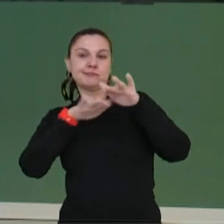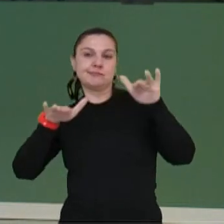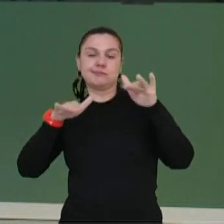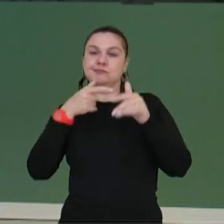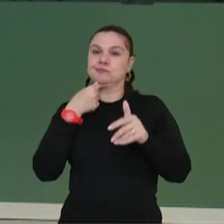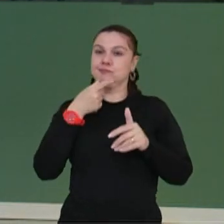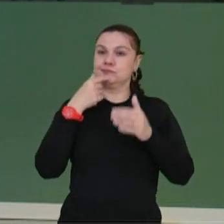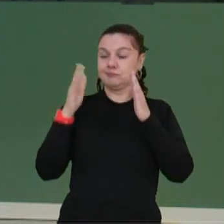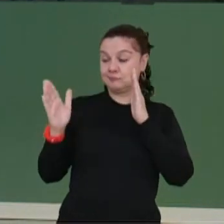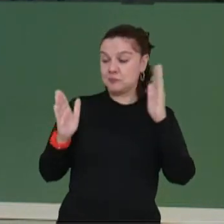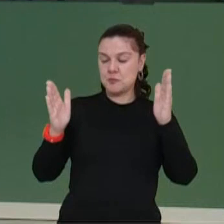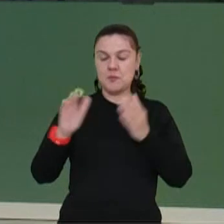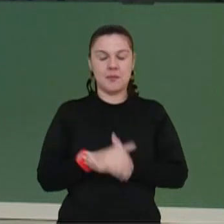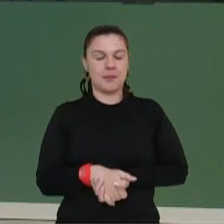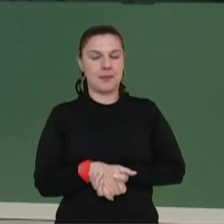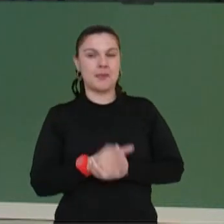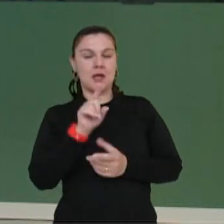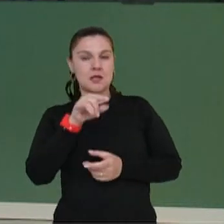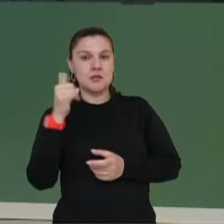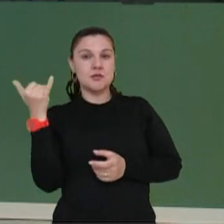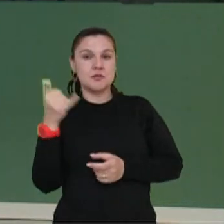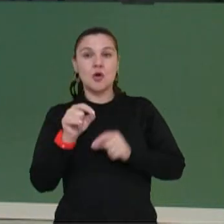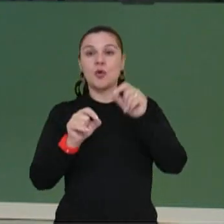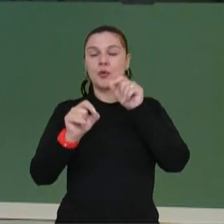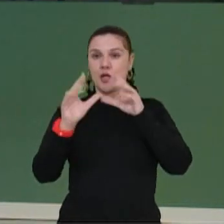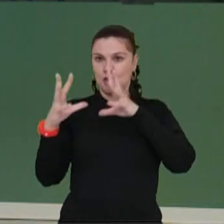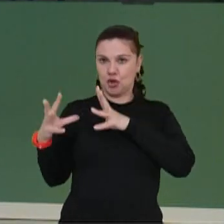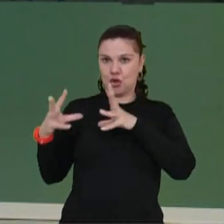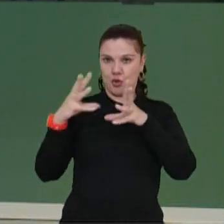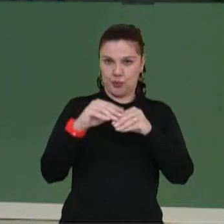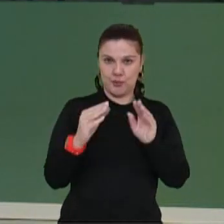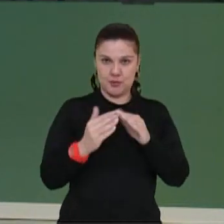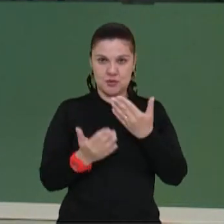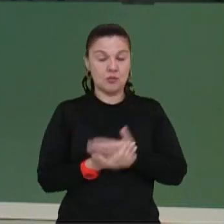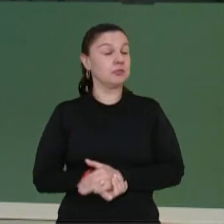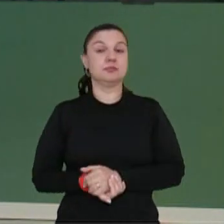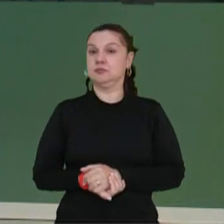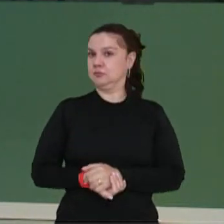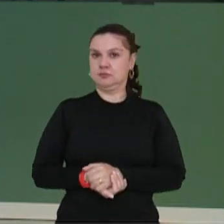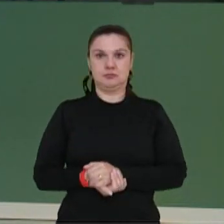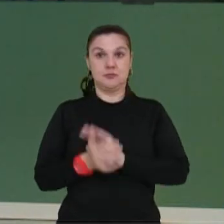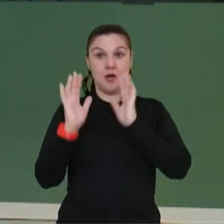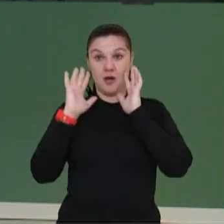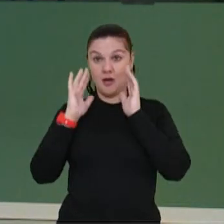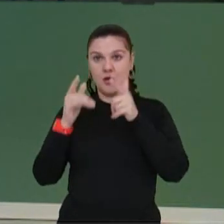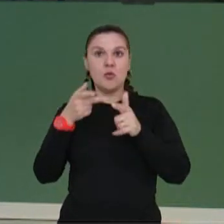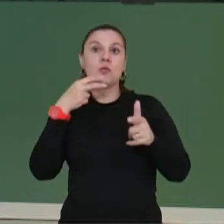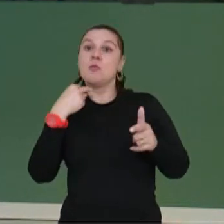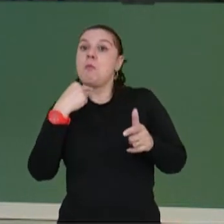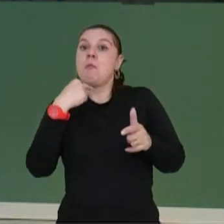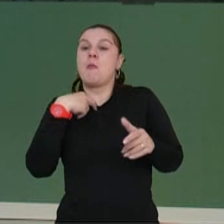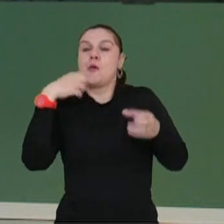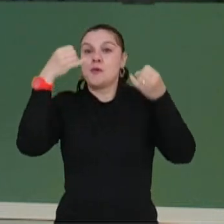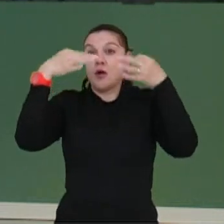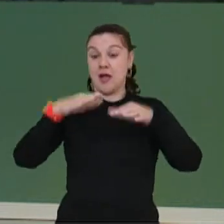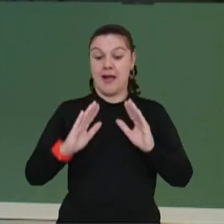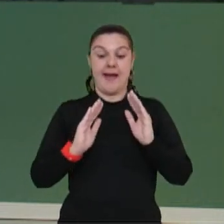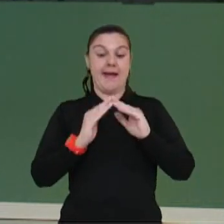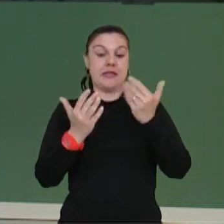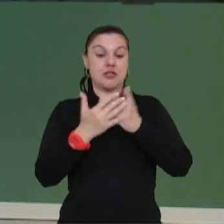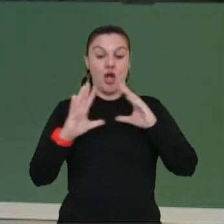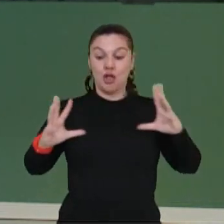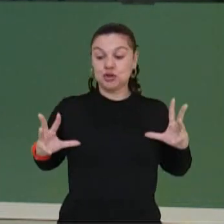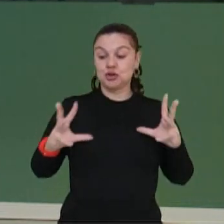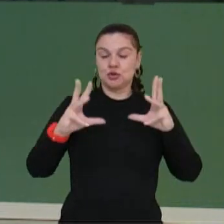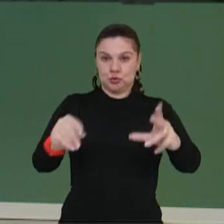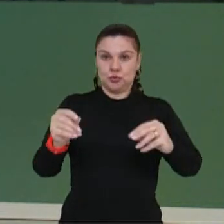alunos que eu pesquisei. Isso vai representar a totalidade da escola? Não. Eu não posso afirmar que na escola, se eu pegar todo